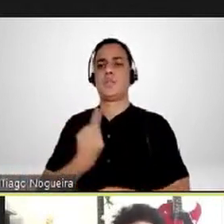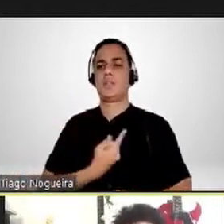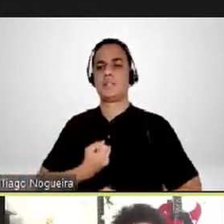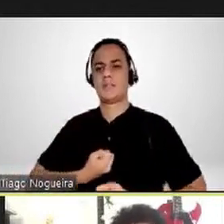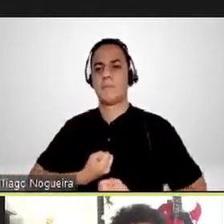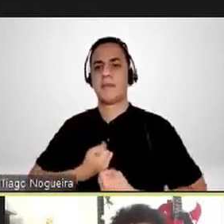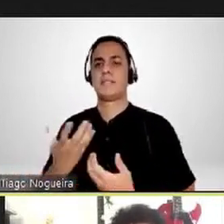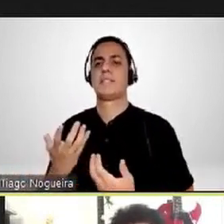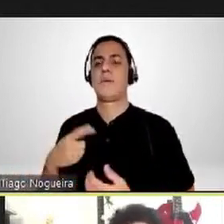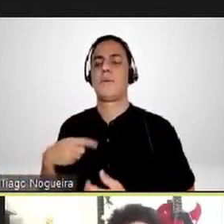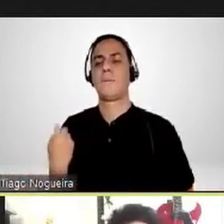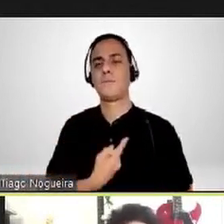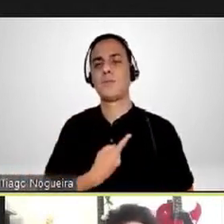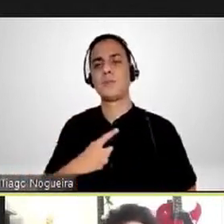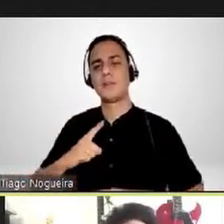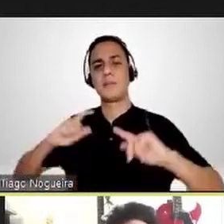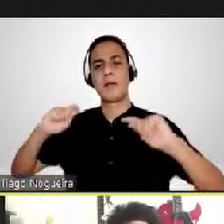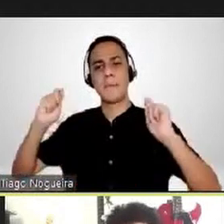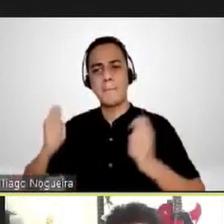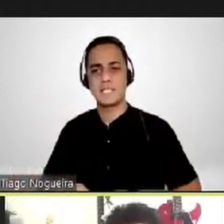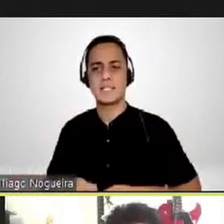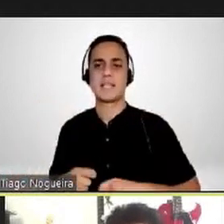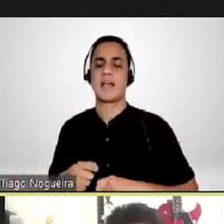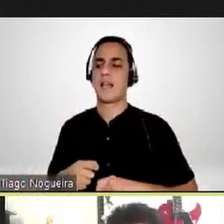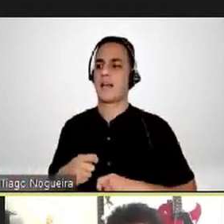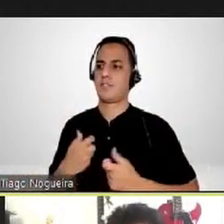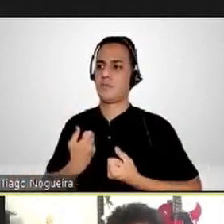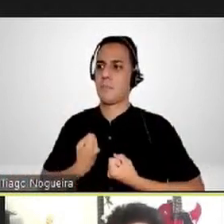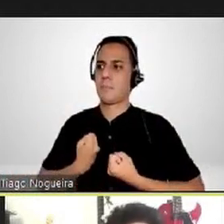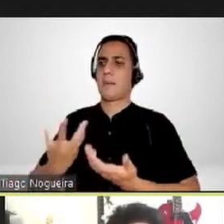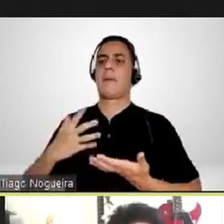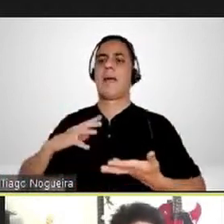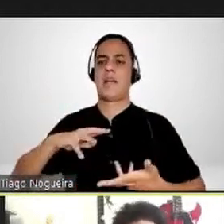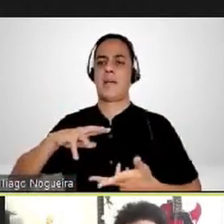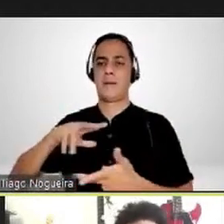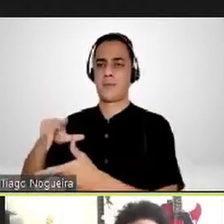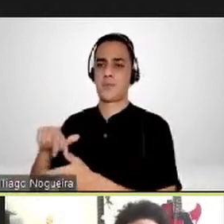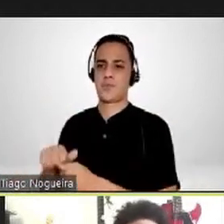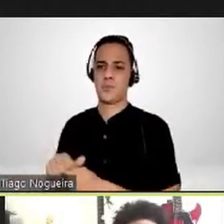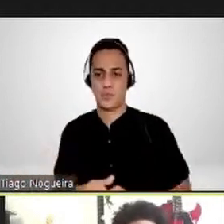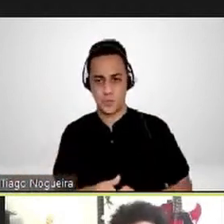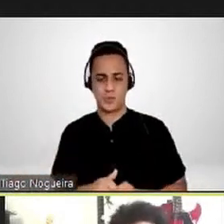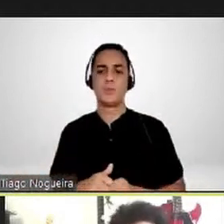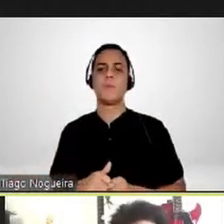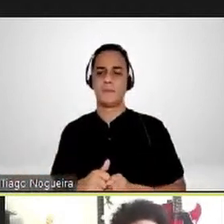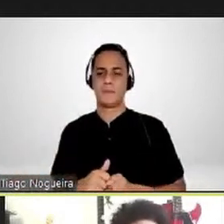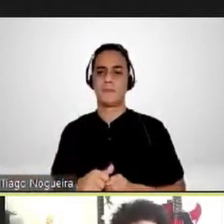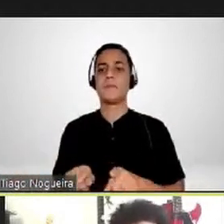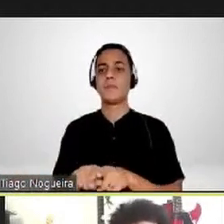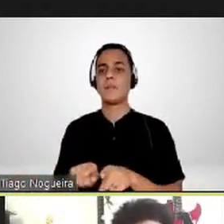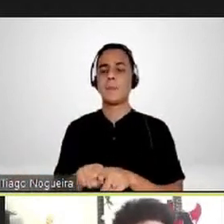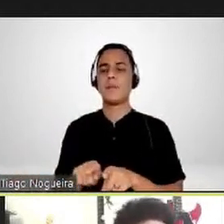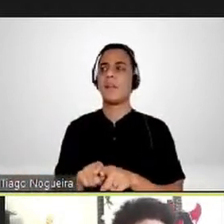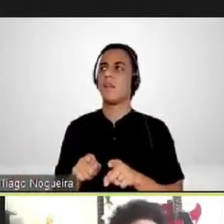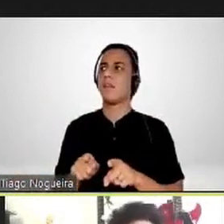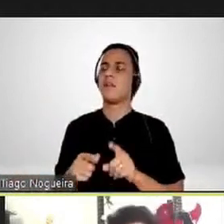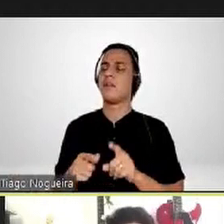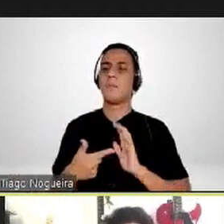nossa capacidade de falar no mundo, né? E, de alguma maneira,